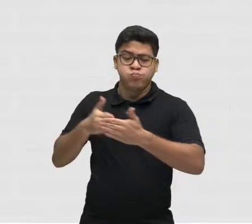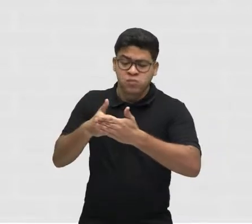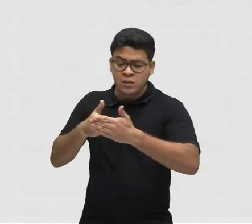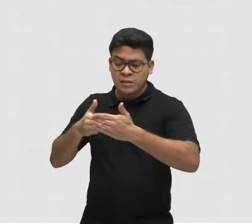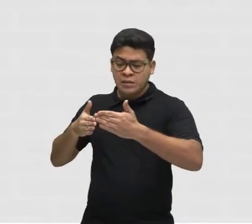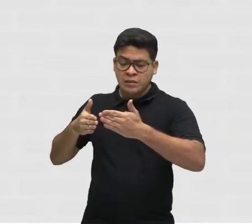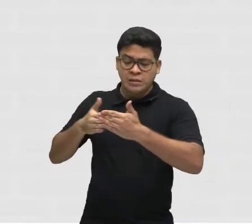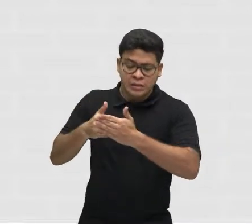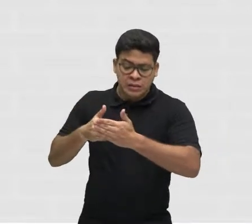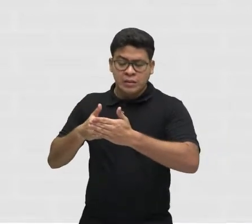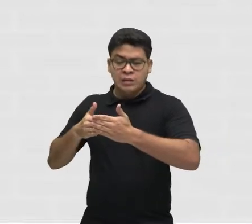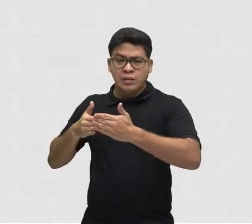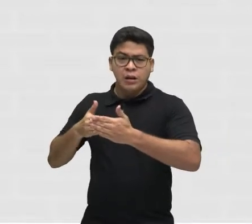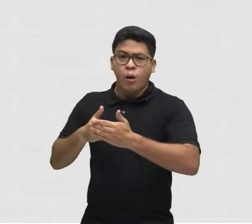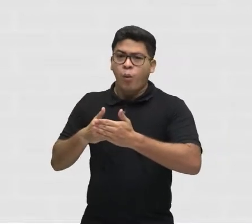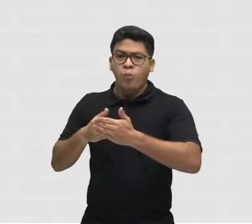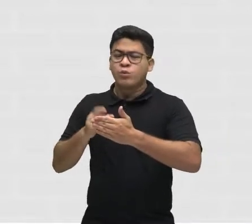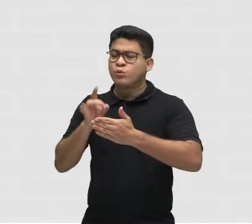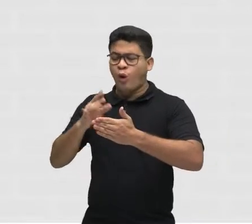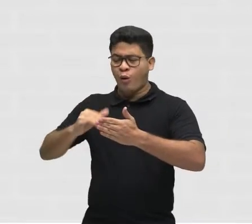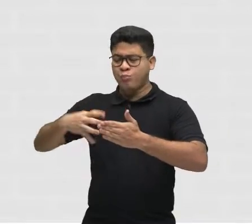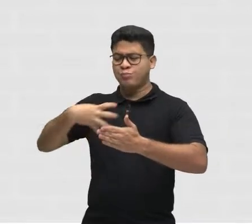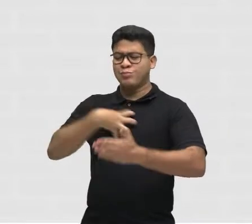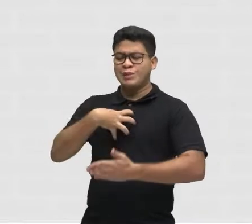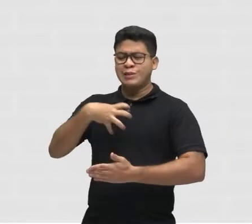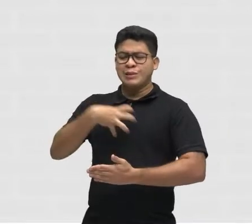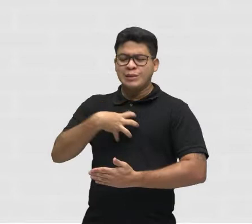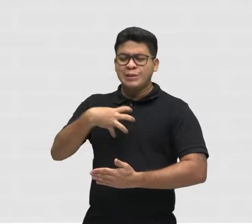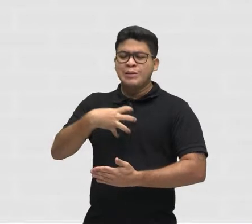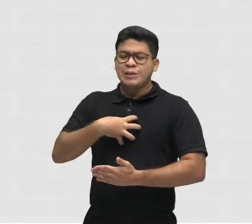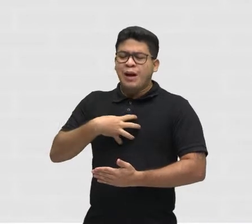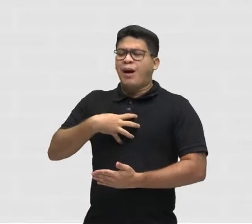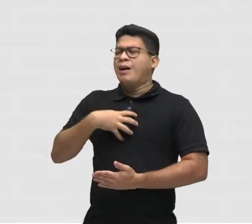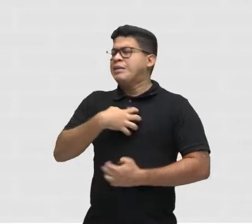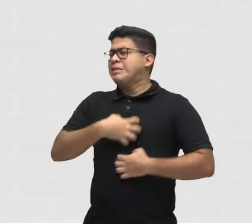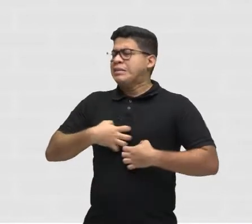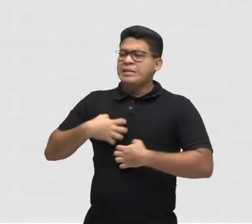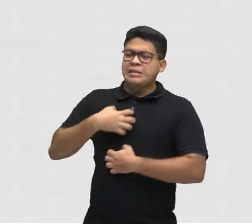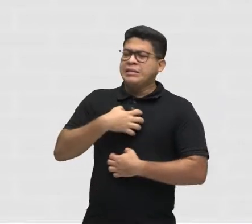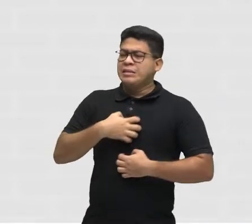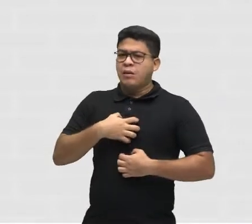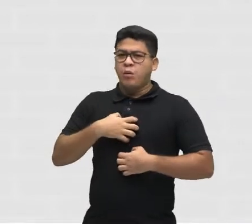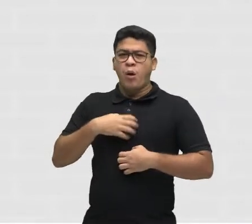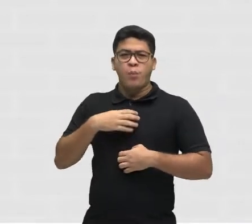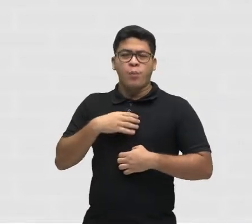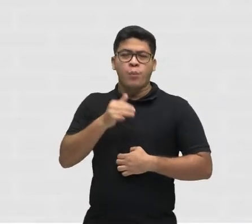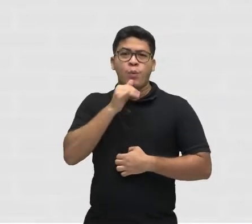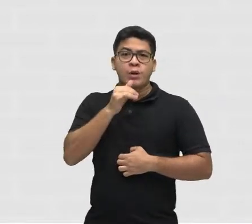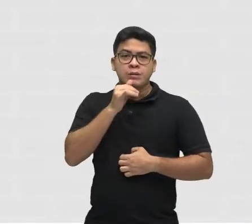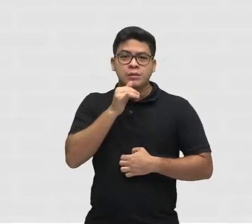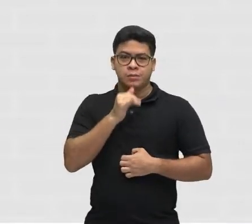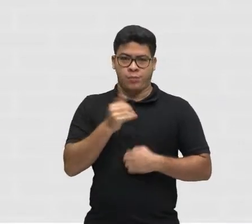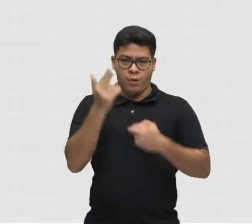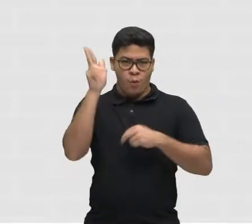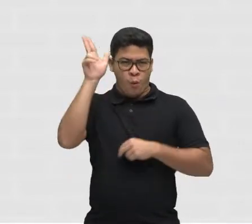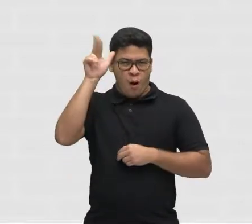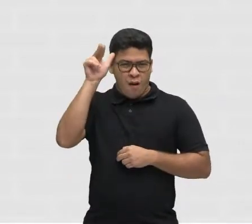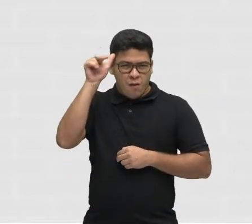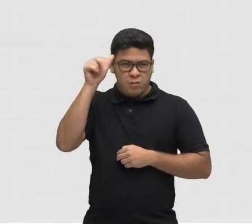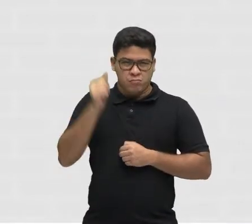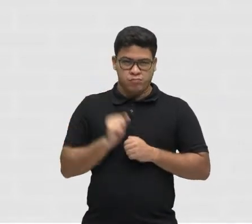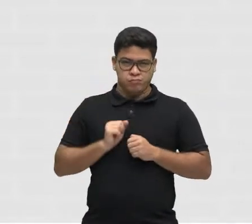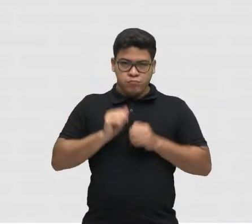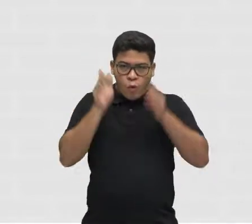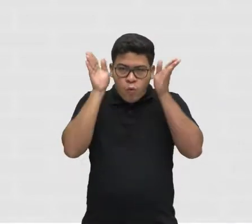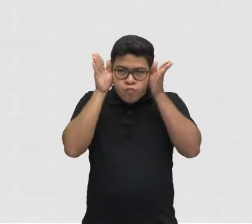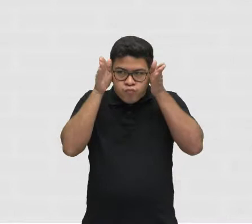Eu só enxergo ele. Sabe um cavalo? Né? Quando você coloca aquelas viseiras no cavalo para que ele